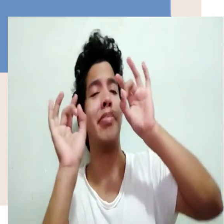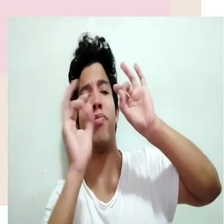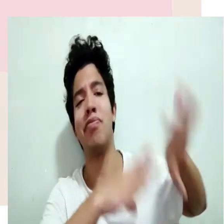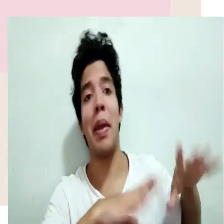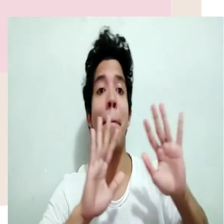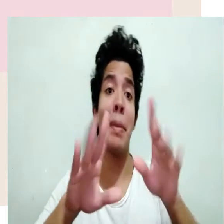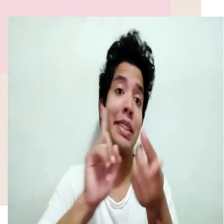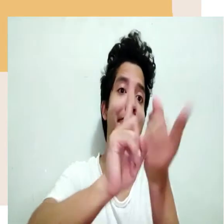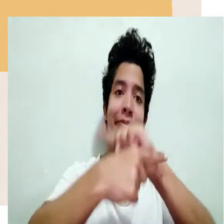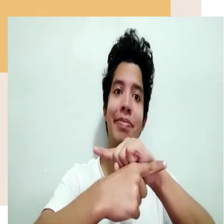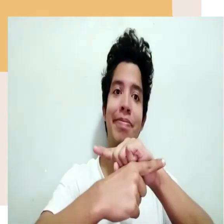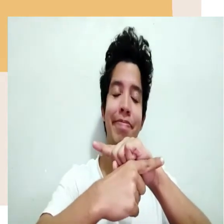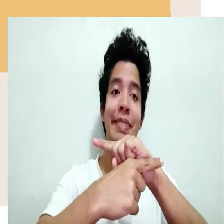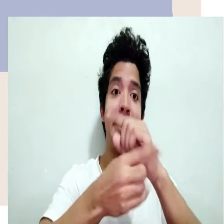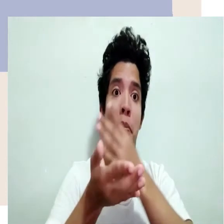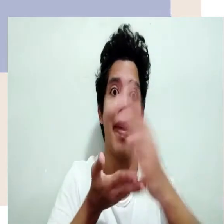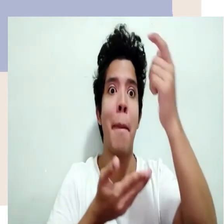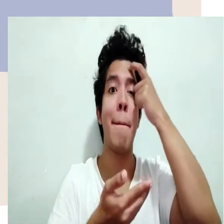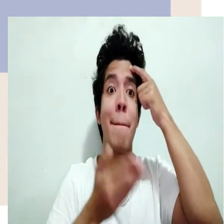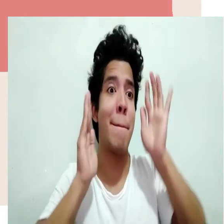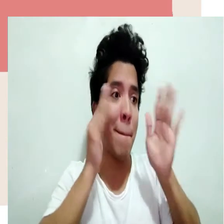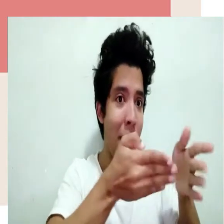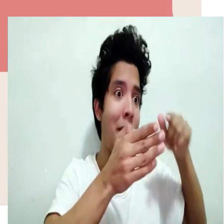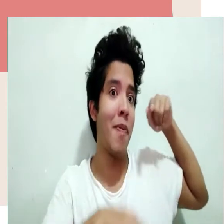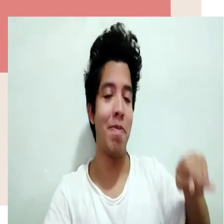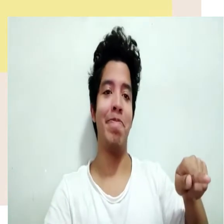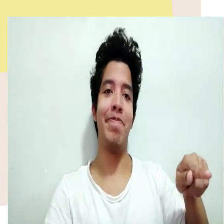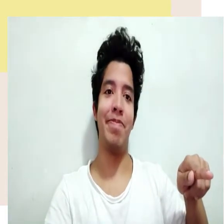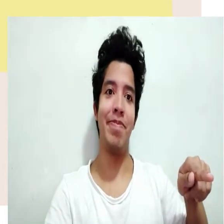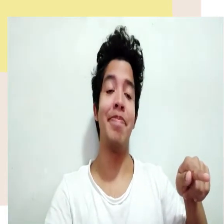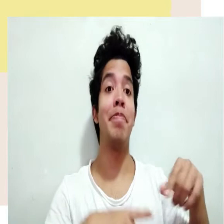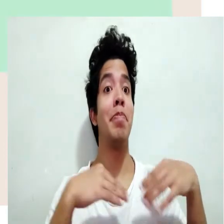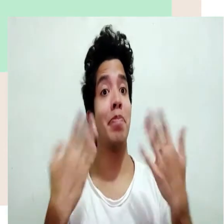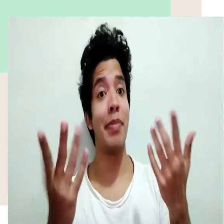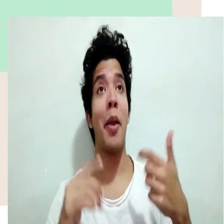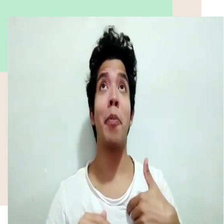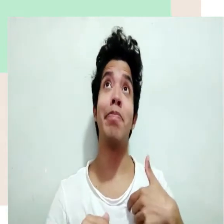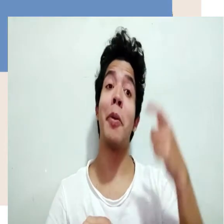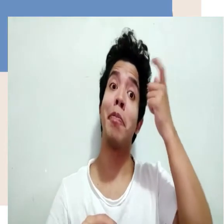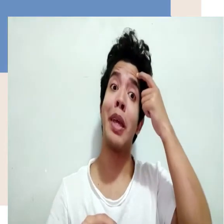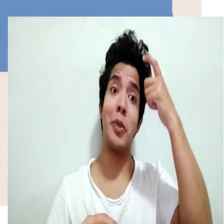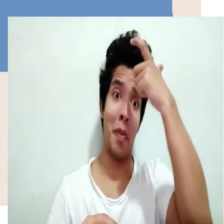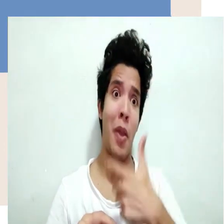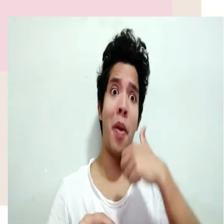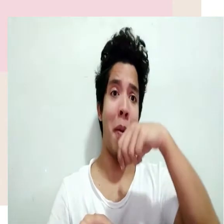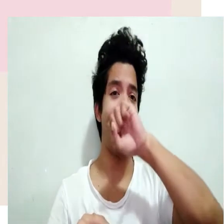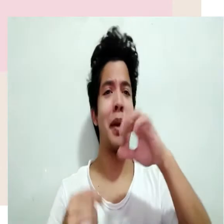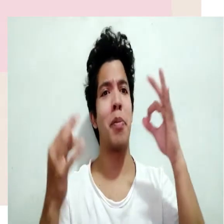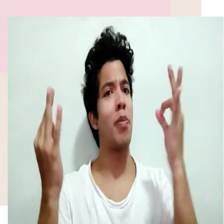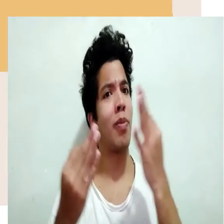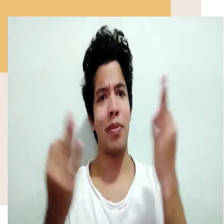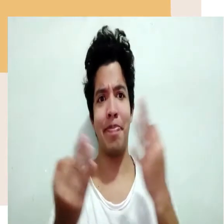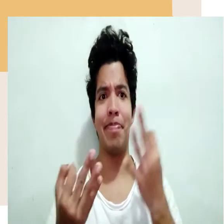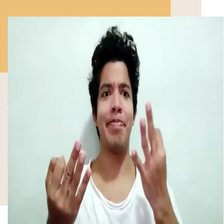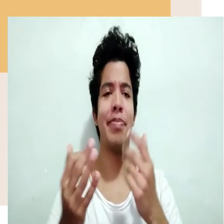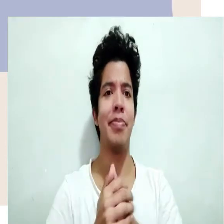mesma coisa, deixar ele de lado, mas não. Eu comecei a pensar só nele. Aí eu parei.